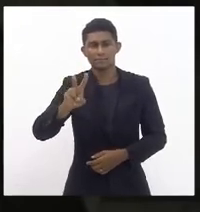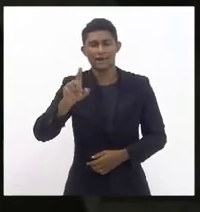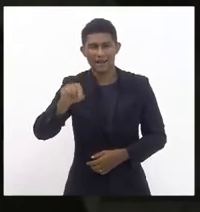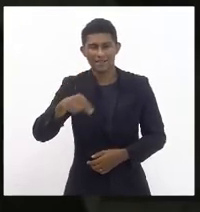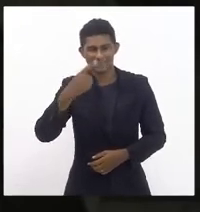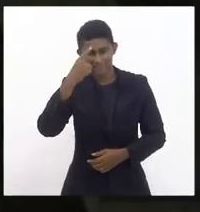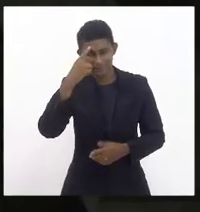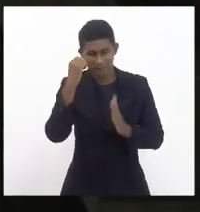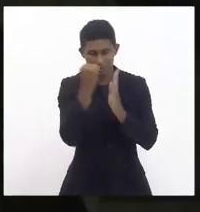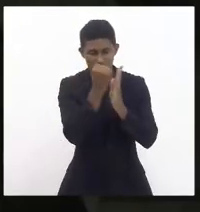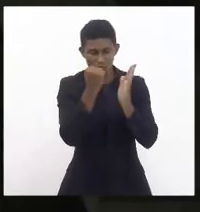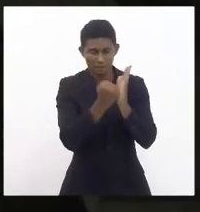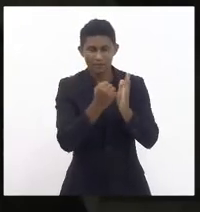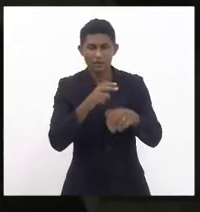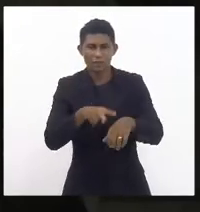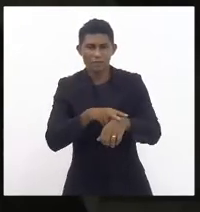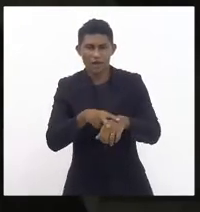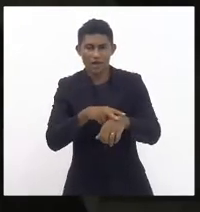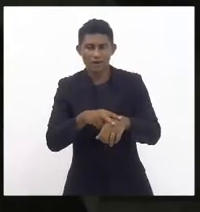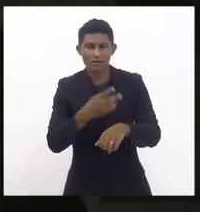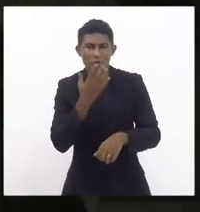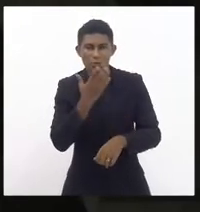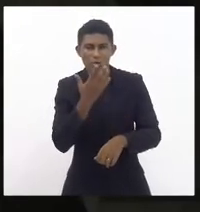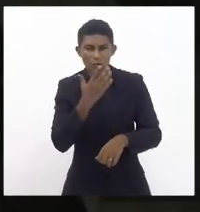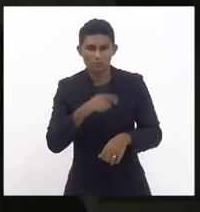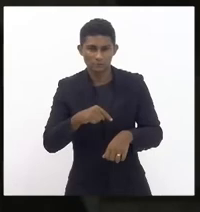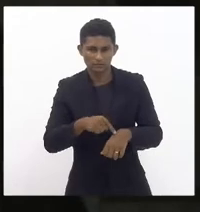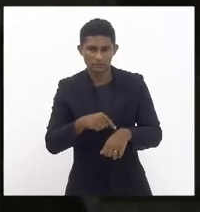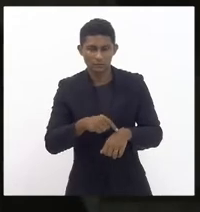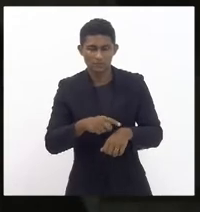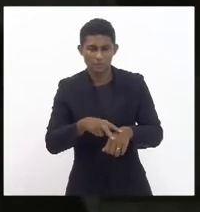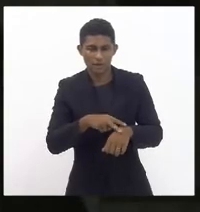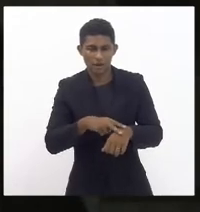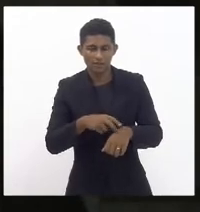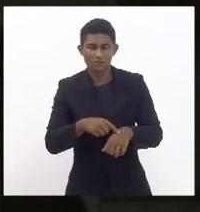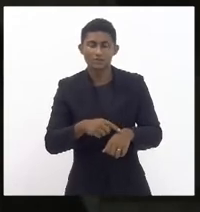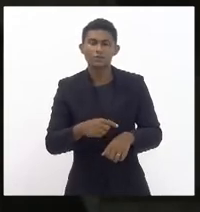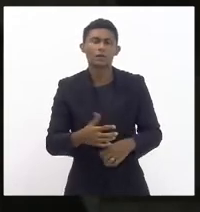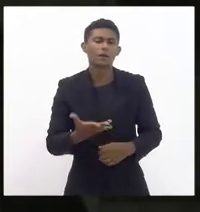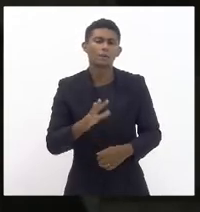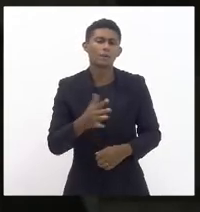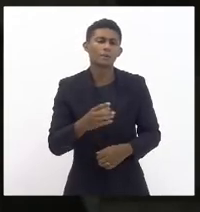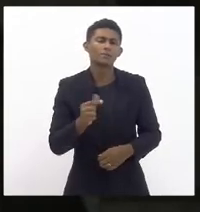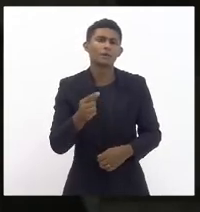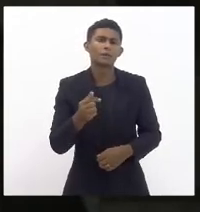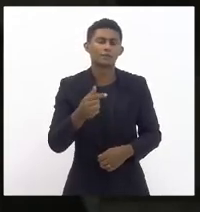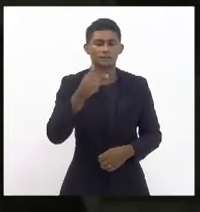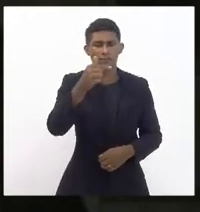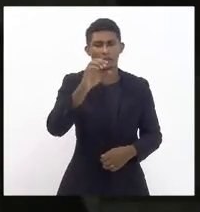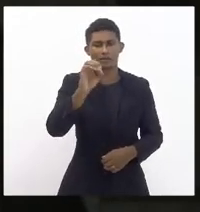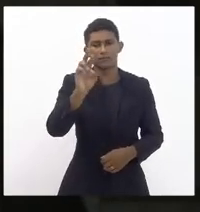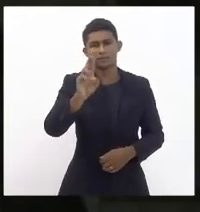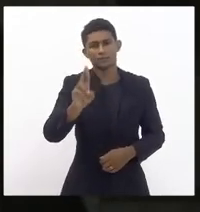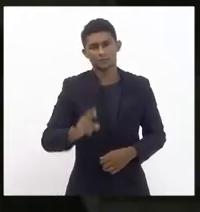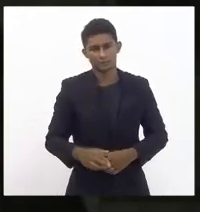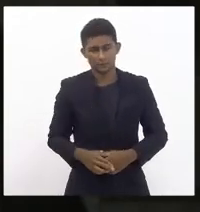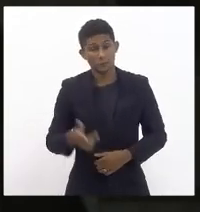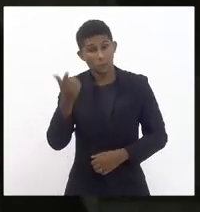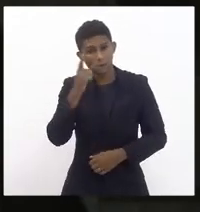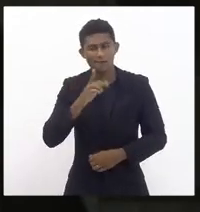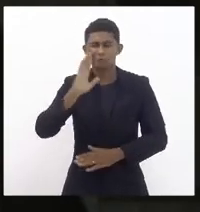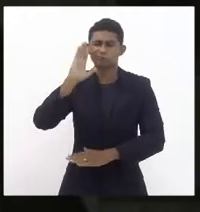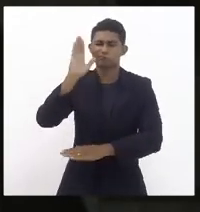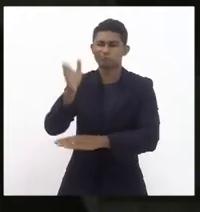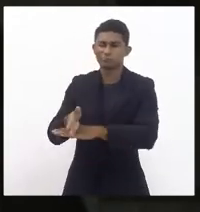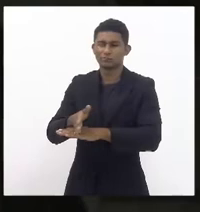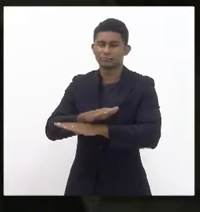verdinho o que era na ordem de Setembro para reais E aí já tivemos essa